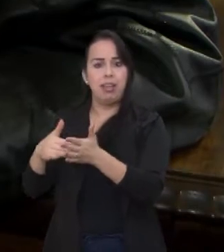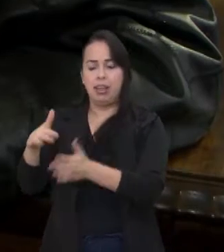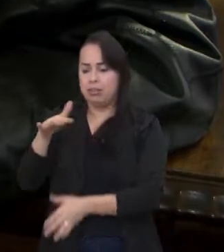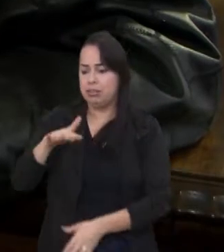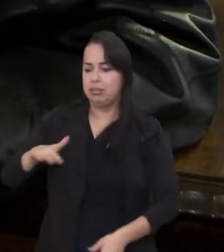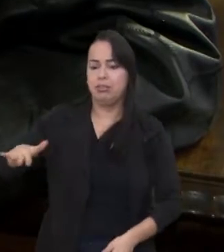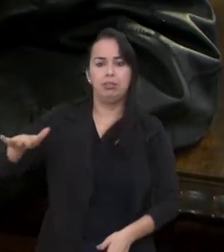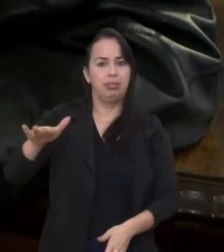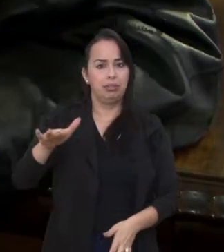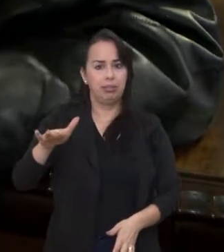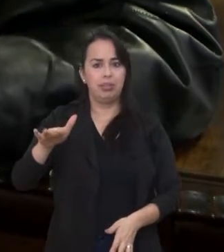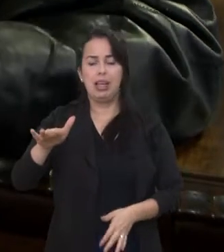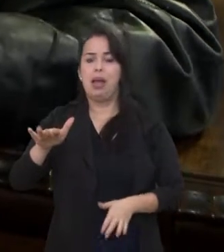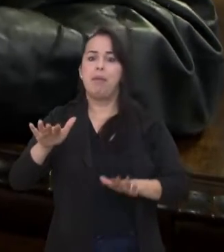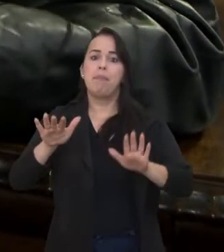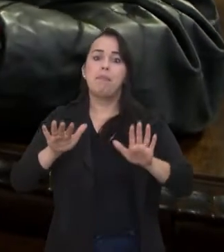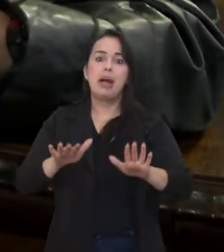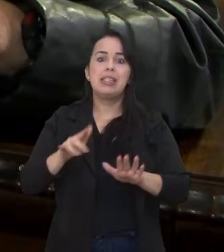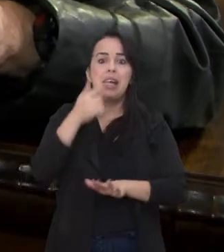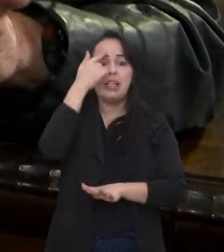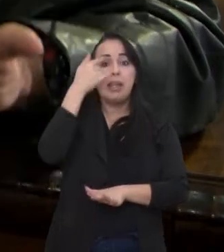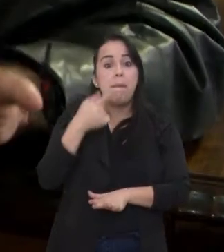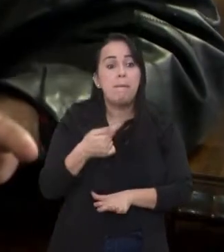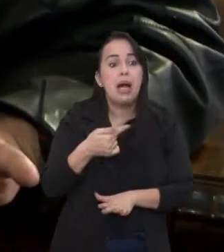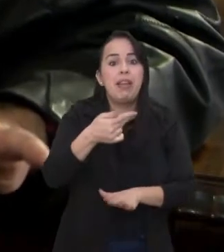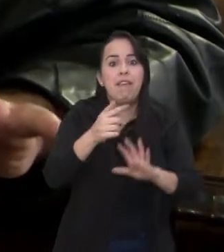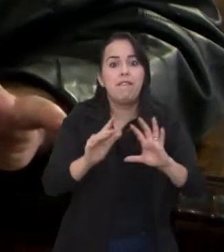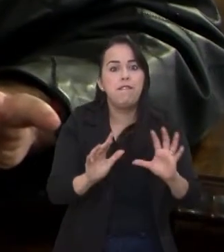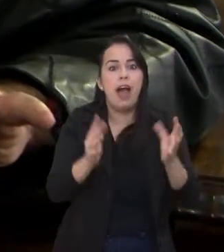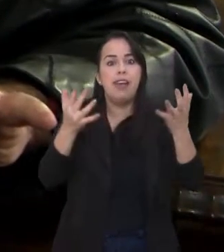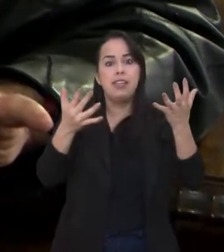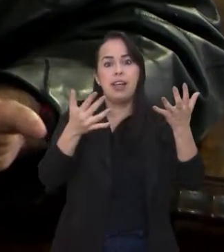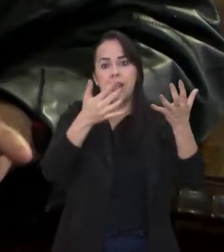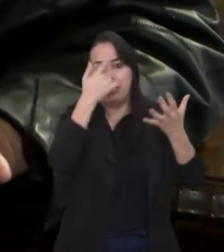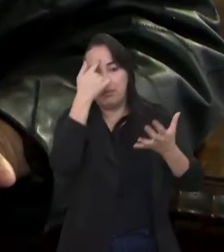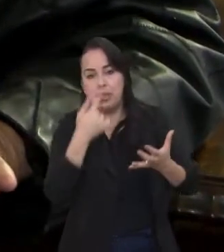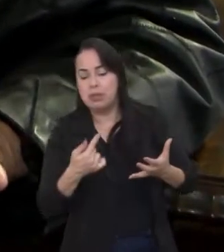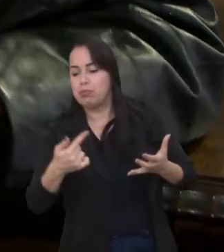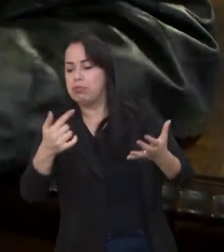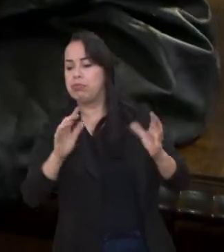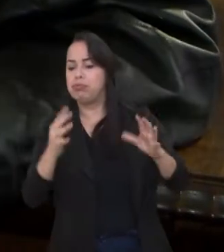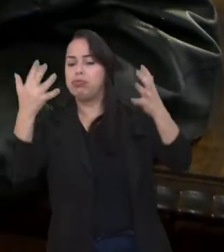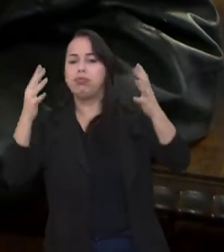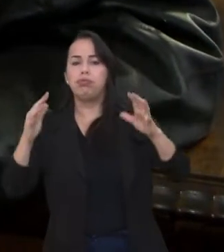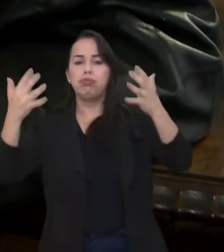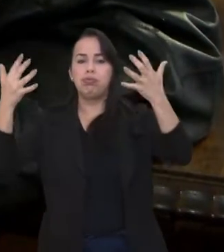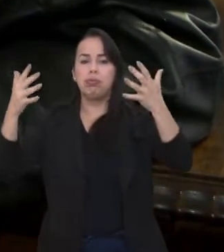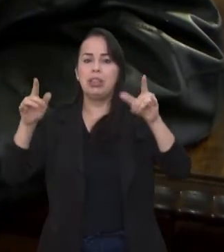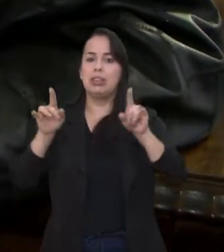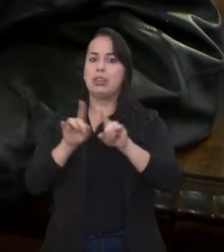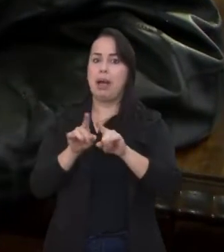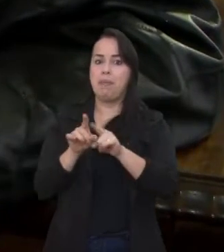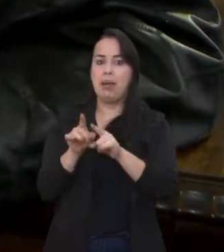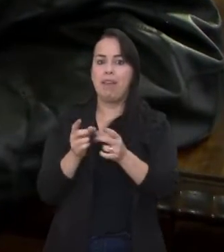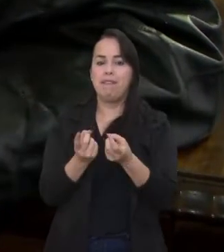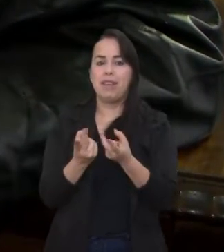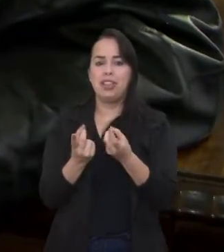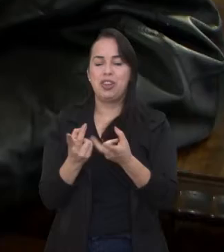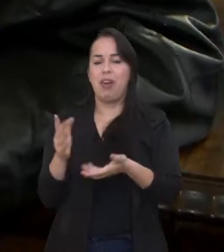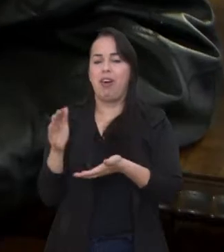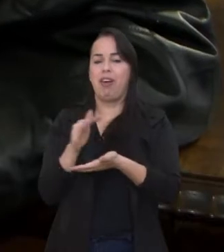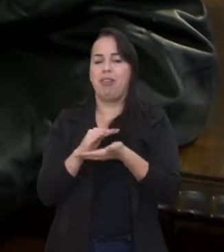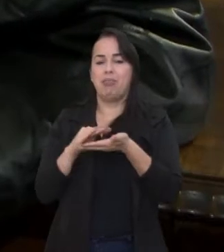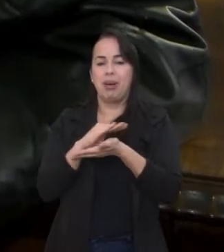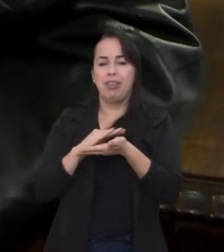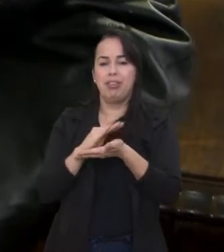dia 13. Mas tinha a semana toda de festas, 2 semanas todas de festa, e tinha o famoso bolinho de bacalhau,